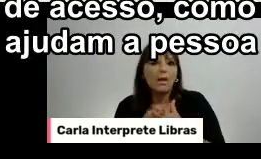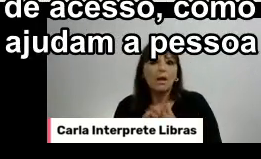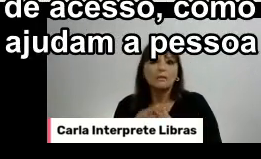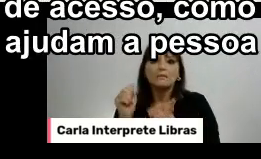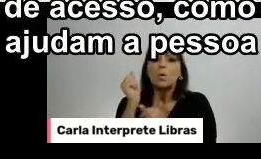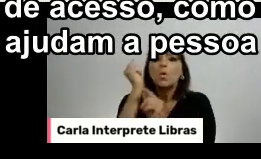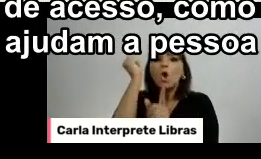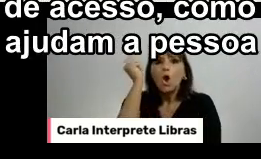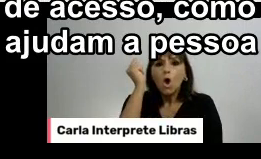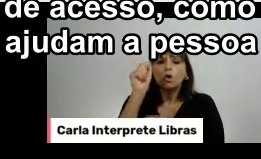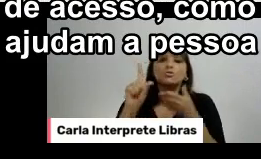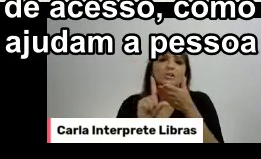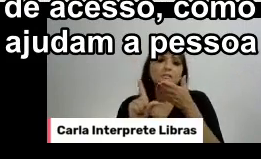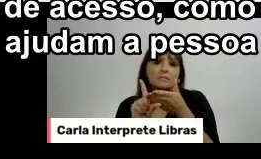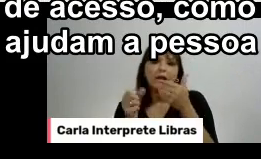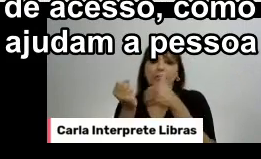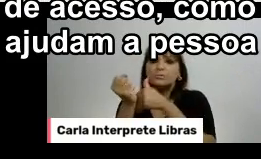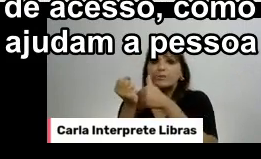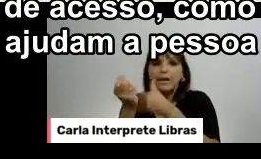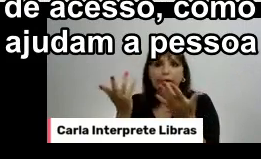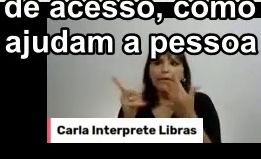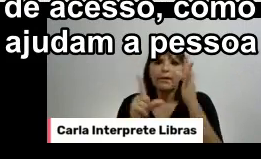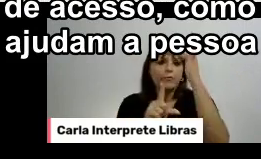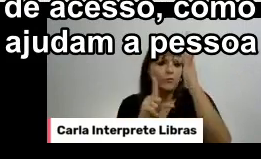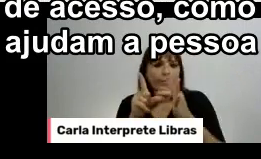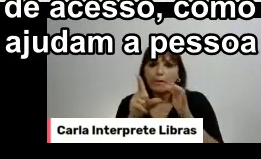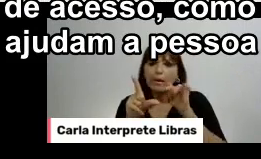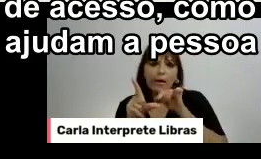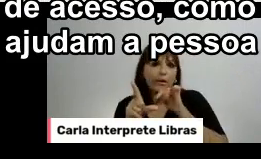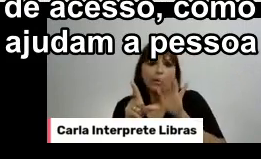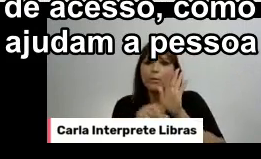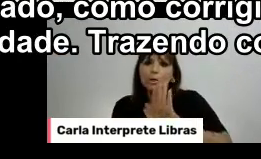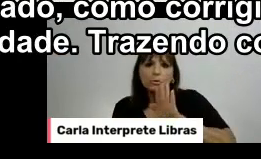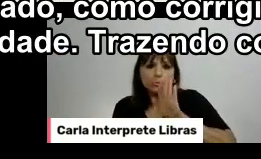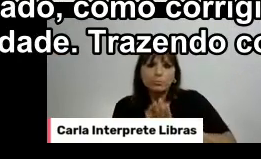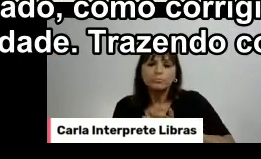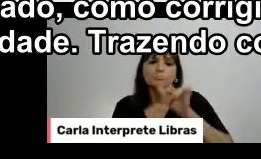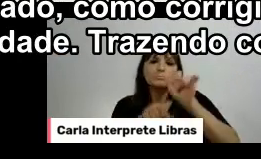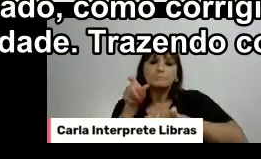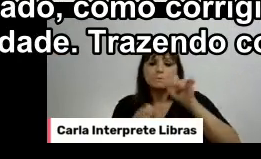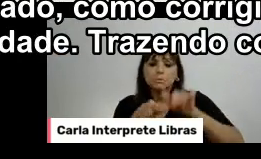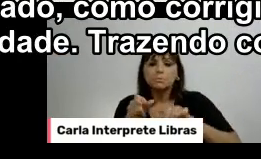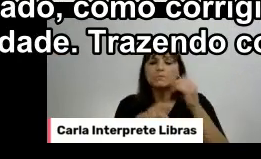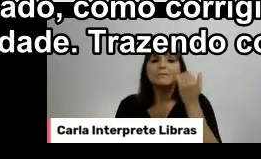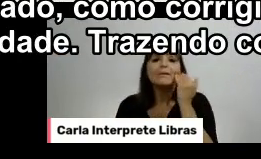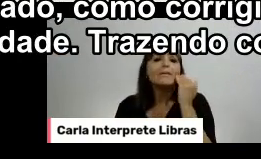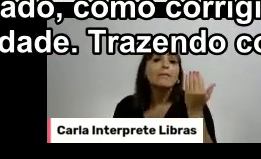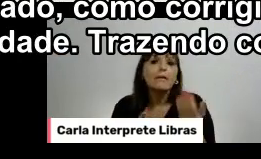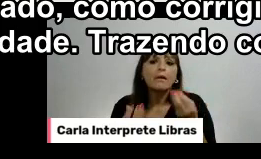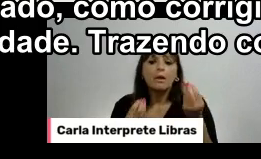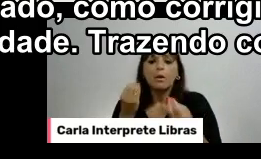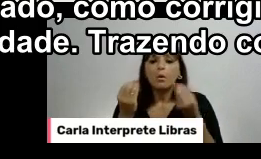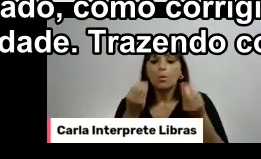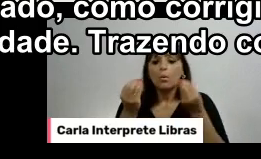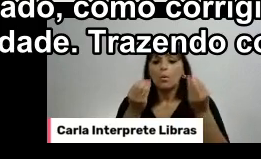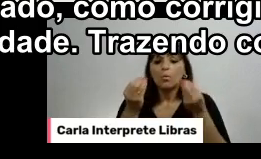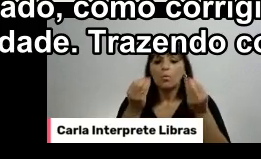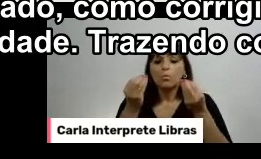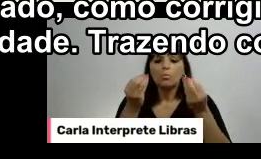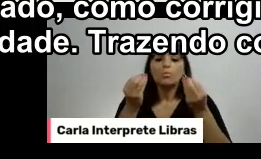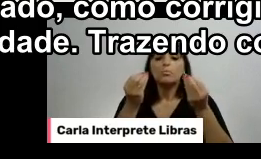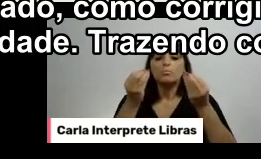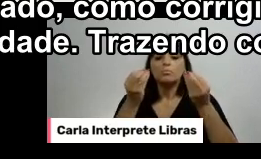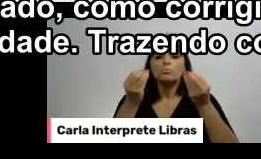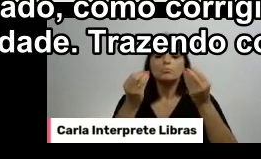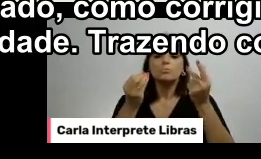senha, formulários que não ajudam a pessoa a entender o que aconteceu de errado, como corrigir o erro, isso pode levar à ansiedade,